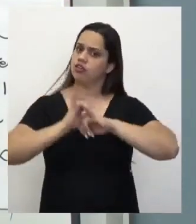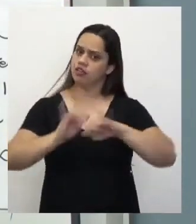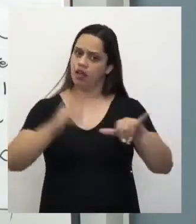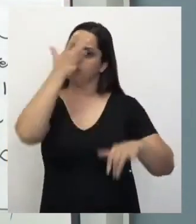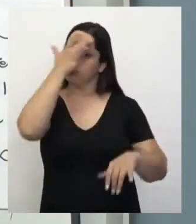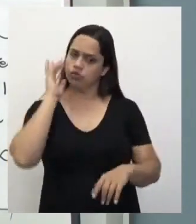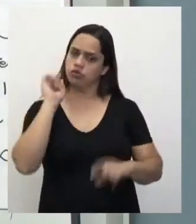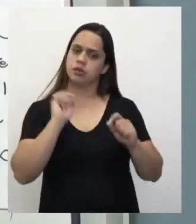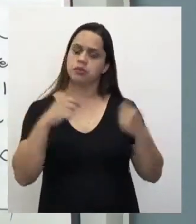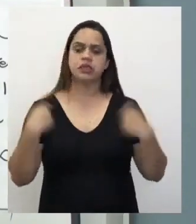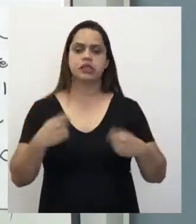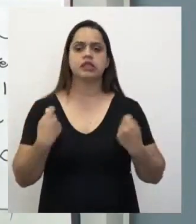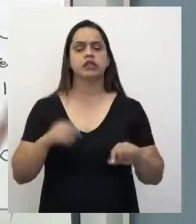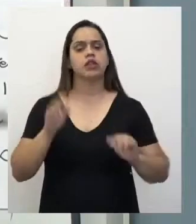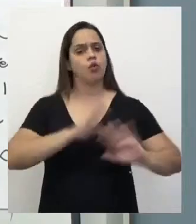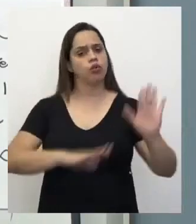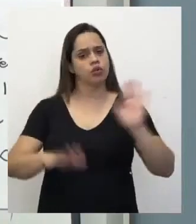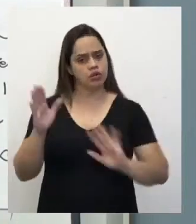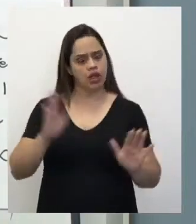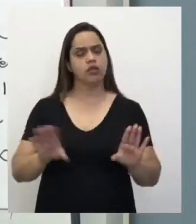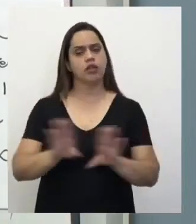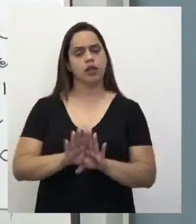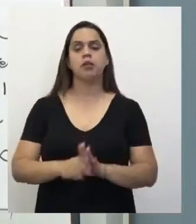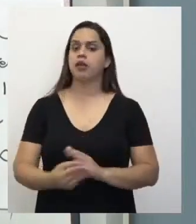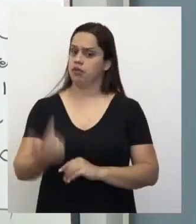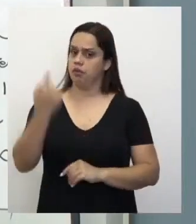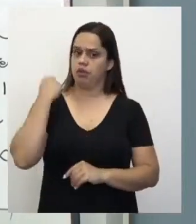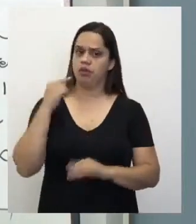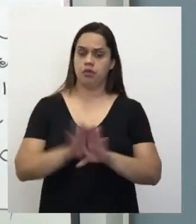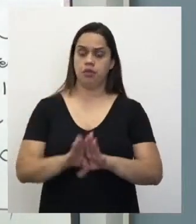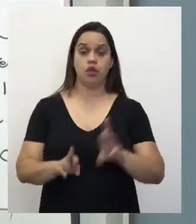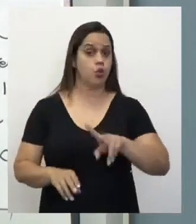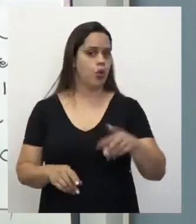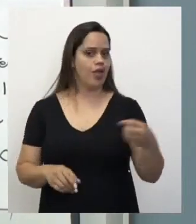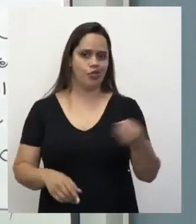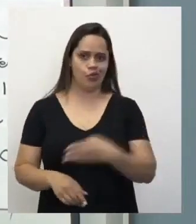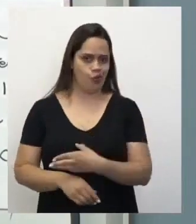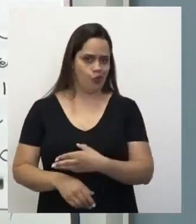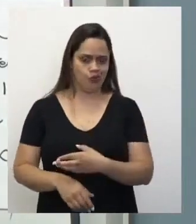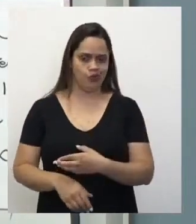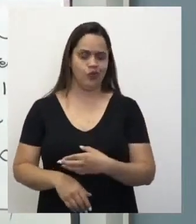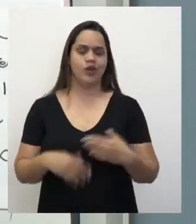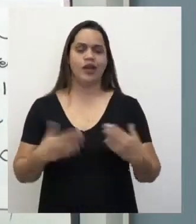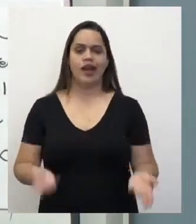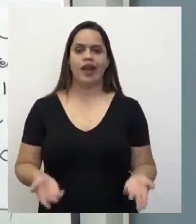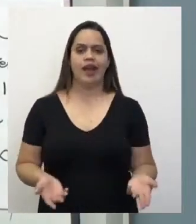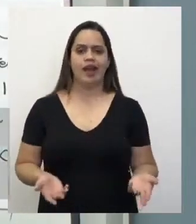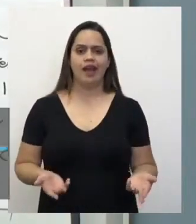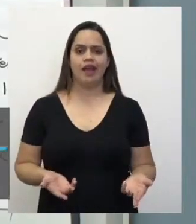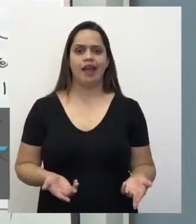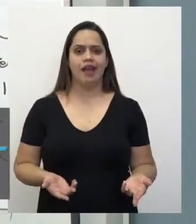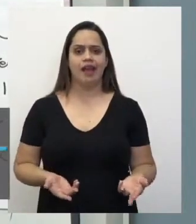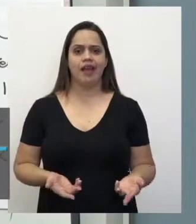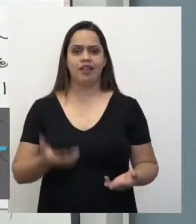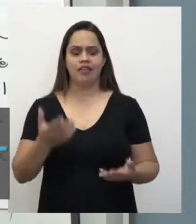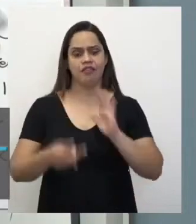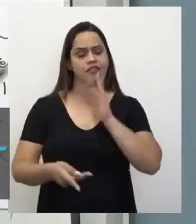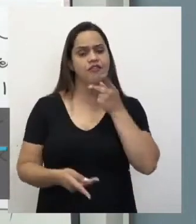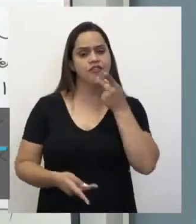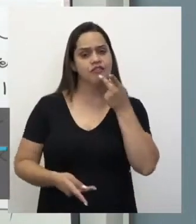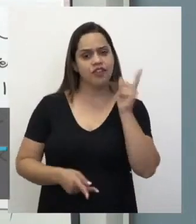que elas se prevenissem, mesmo naquela época. Então, não é uma coisa nova, né, atual, se citar